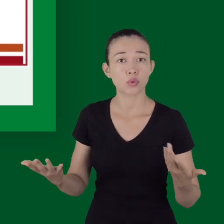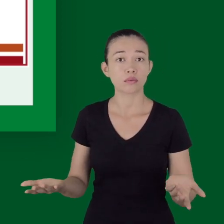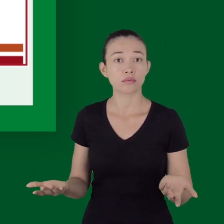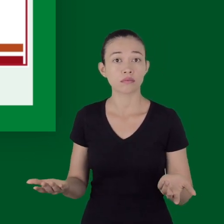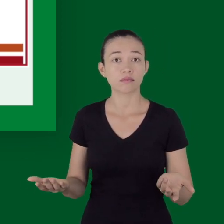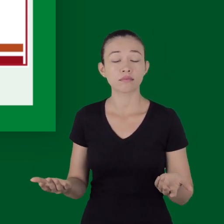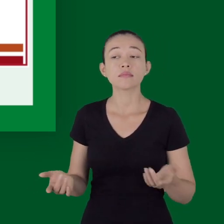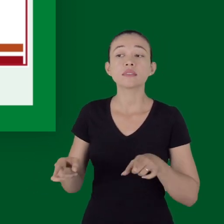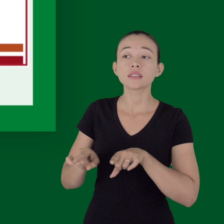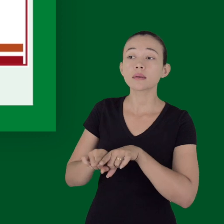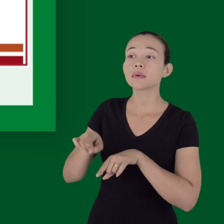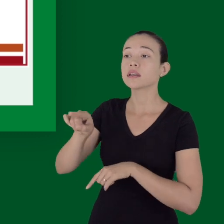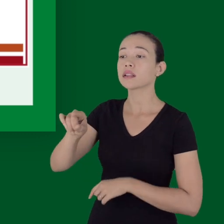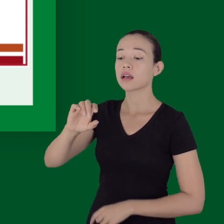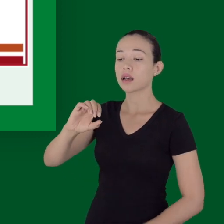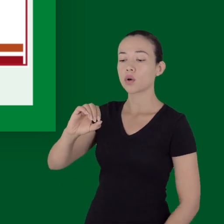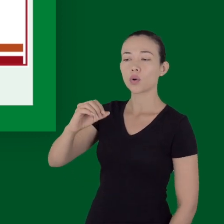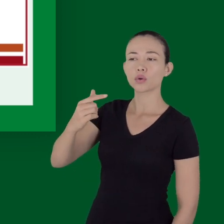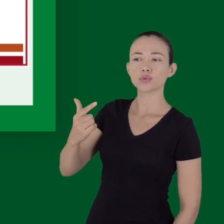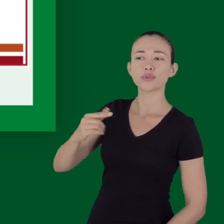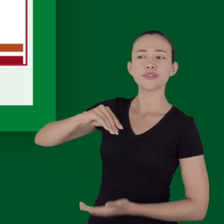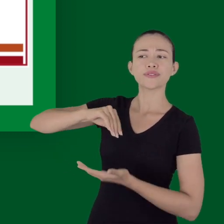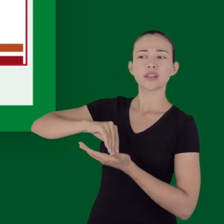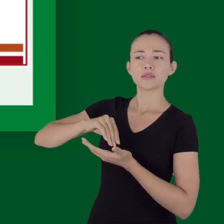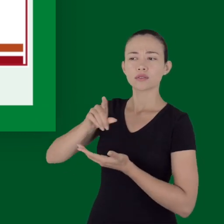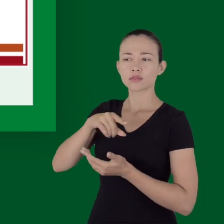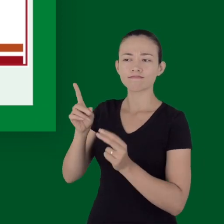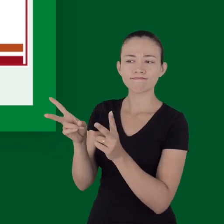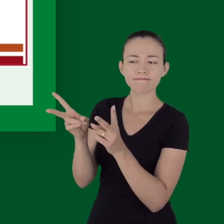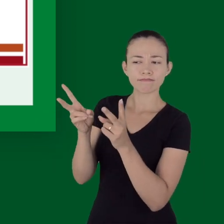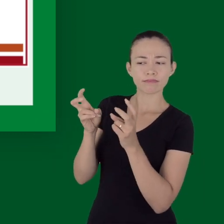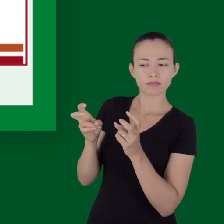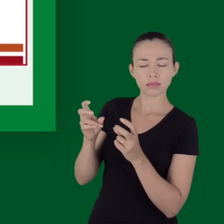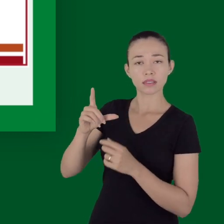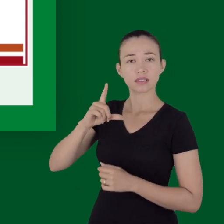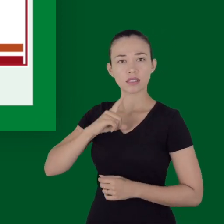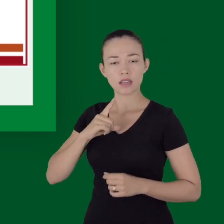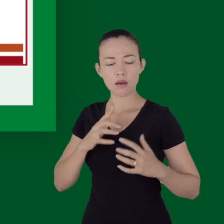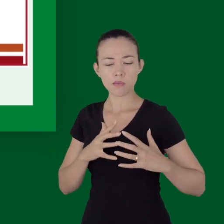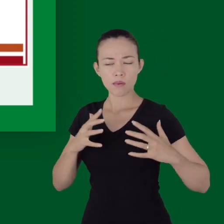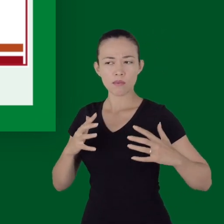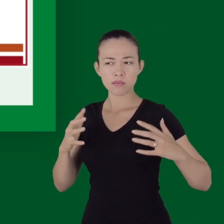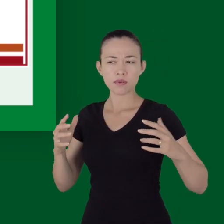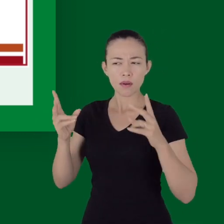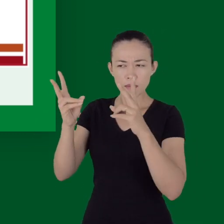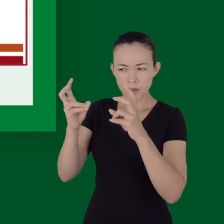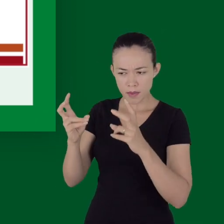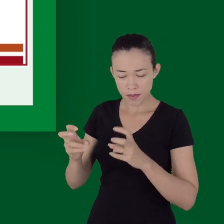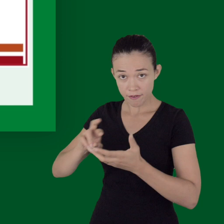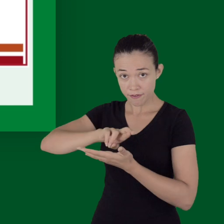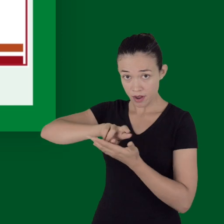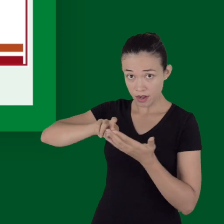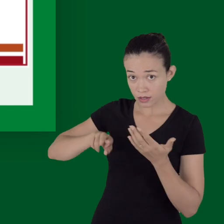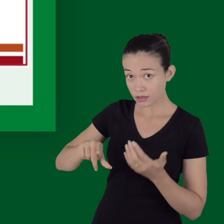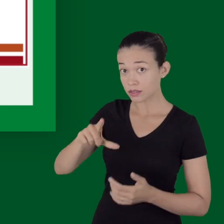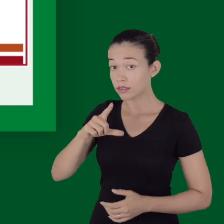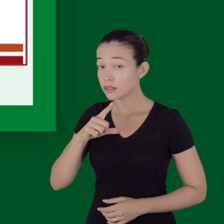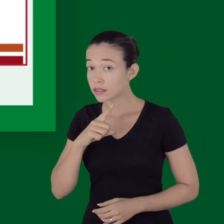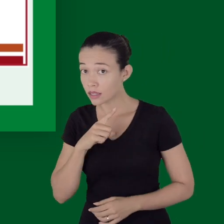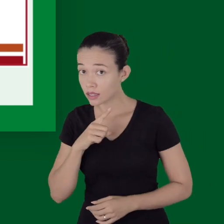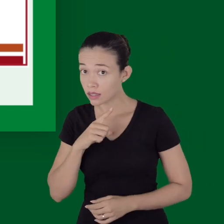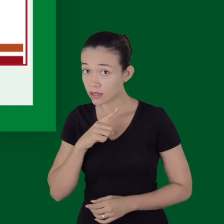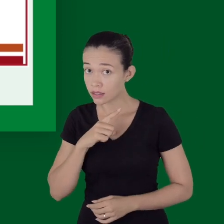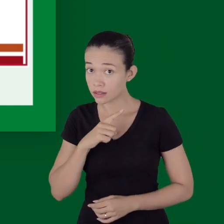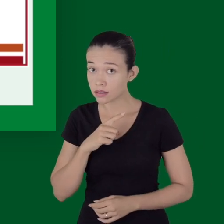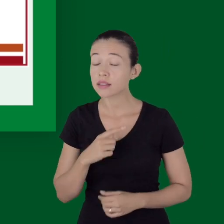algum desconforto precordial típico, né, de dor torácica, ou sinal de hipoxemia, de insuficiência cardíaca aguda, né? Se